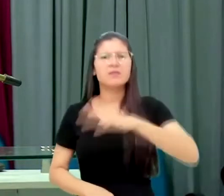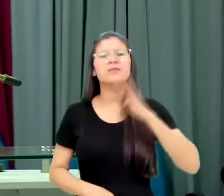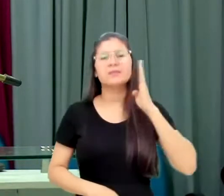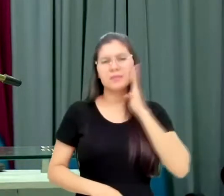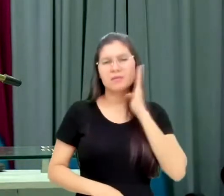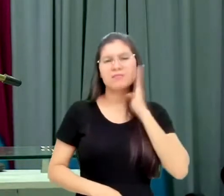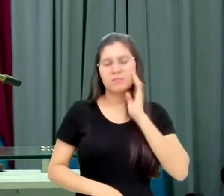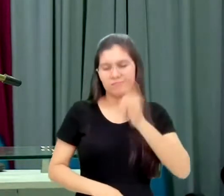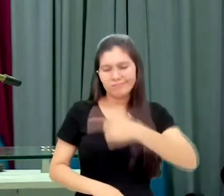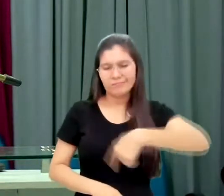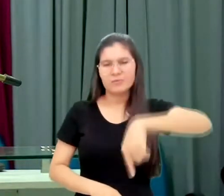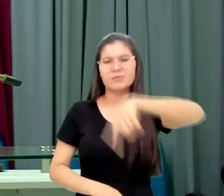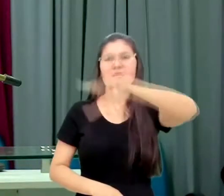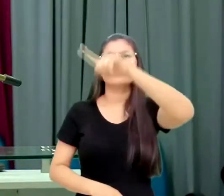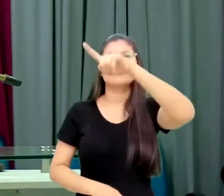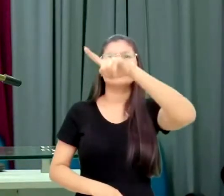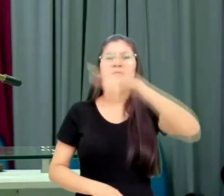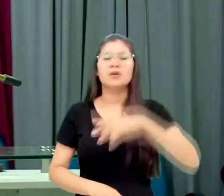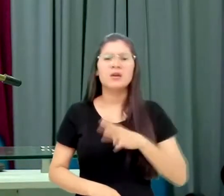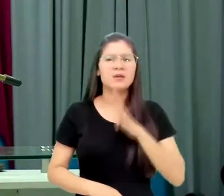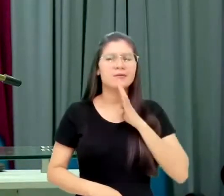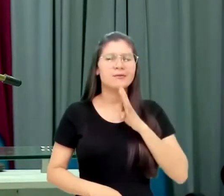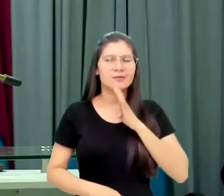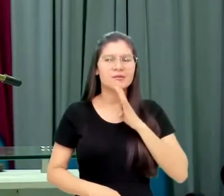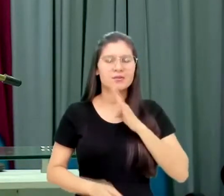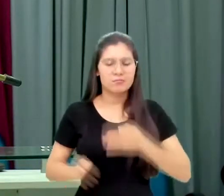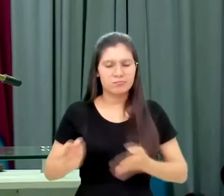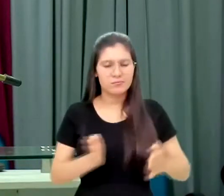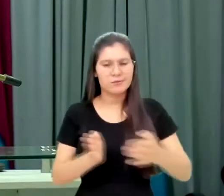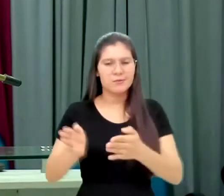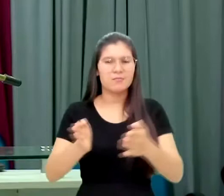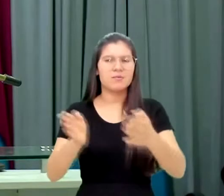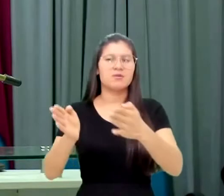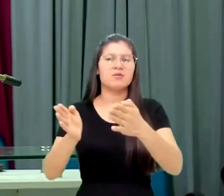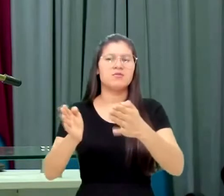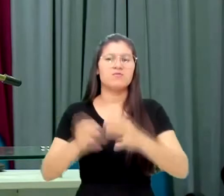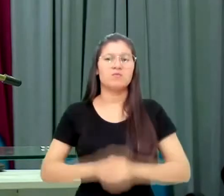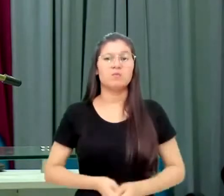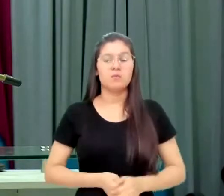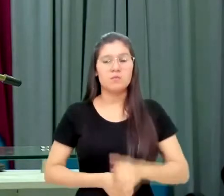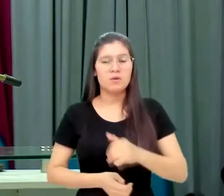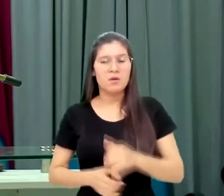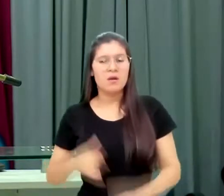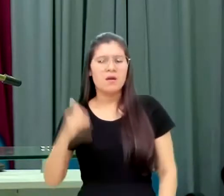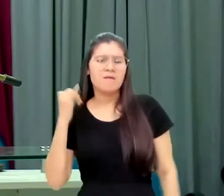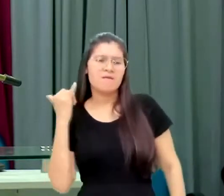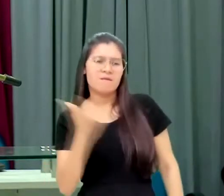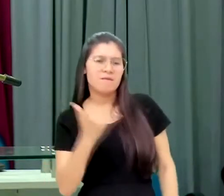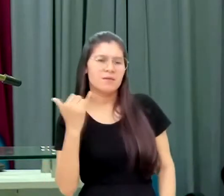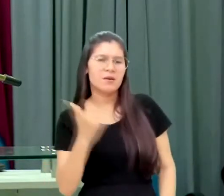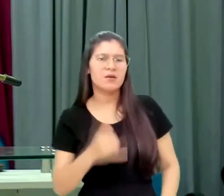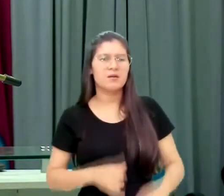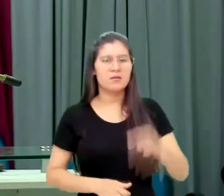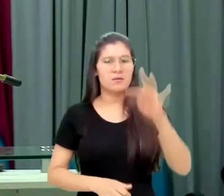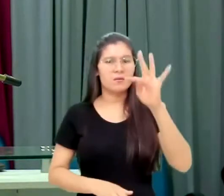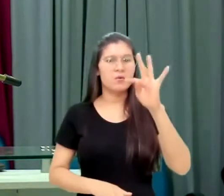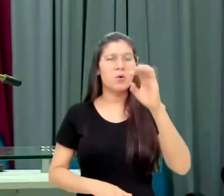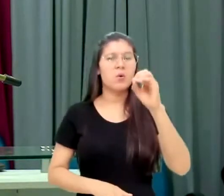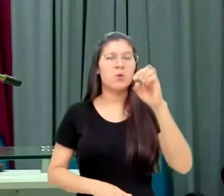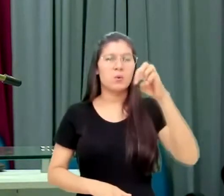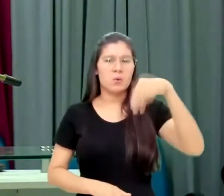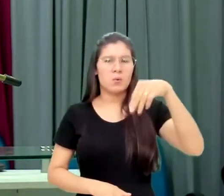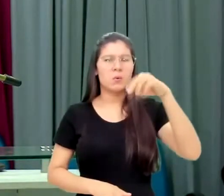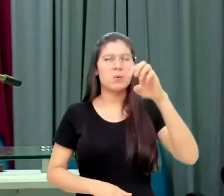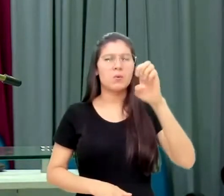e conheceis o caminho. Disse-lhe Tomé: Senhor, nós não sabemos para onde